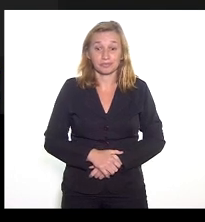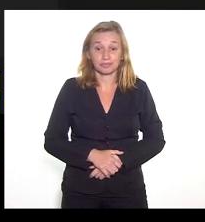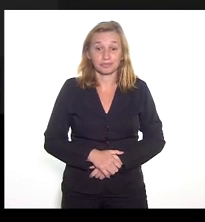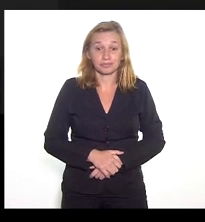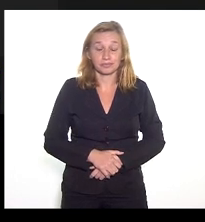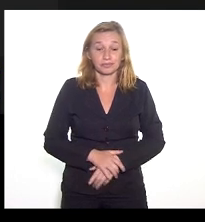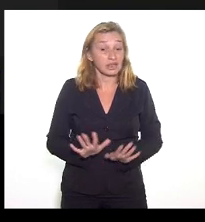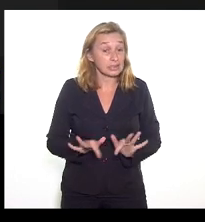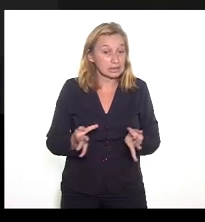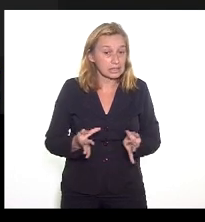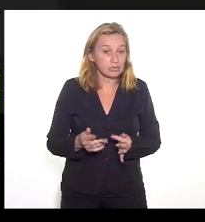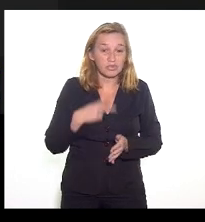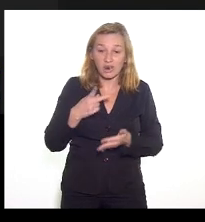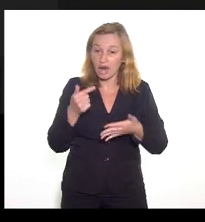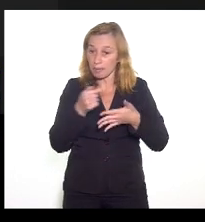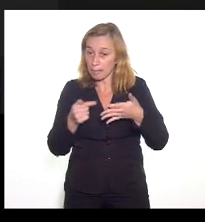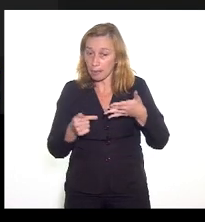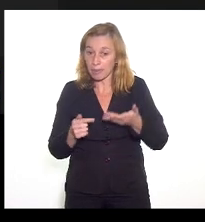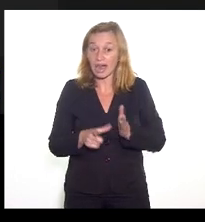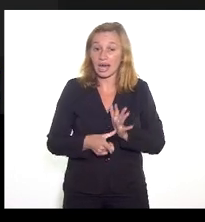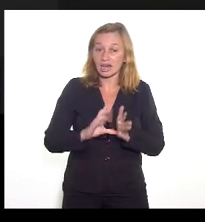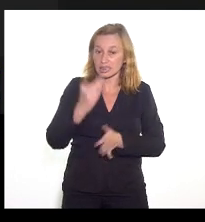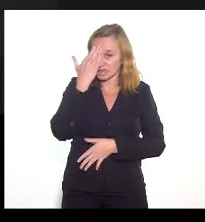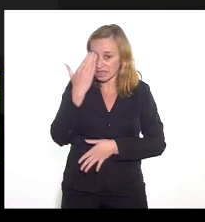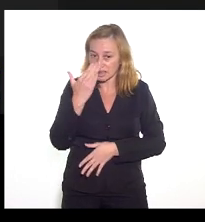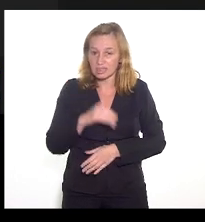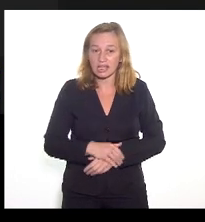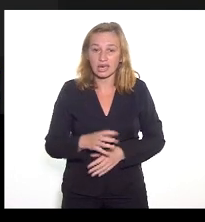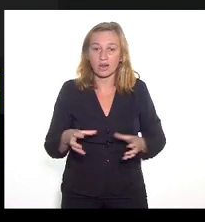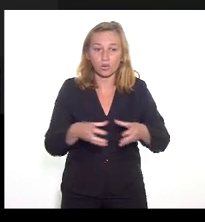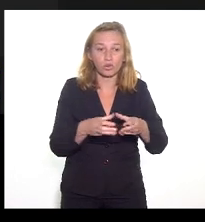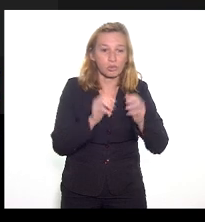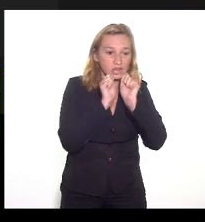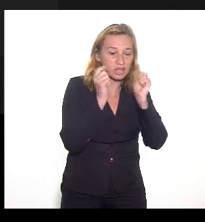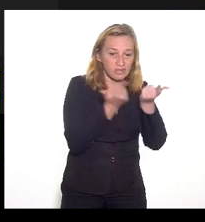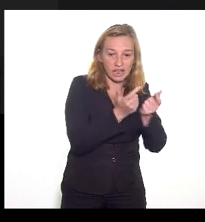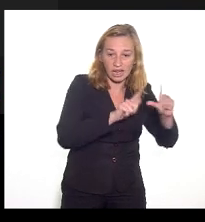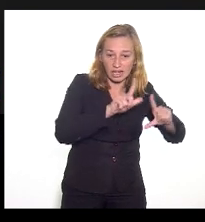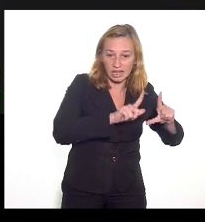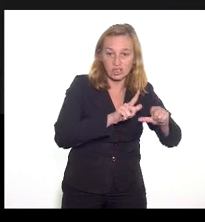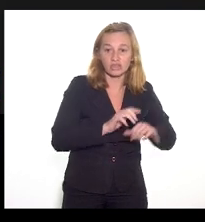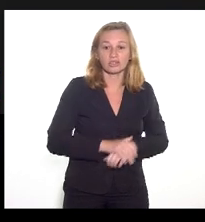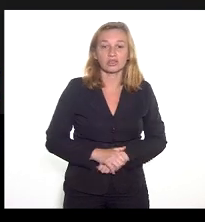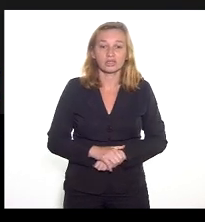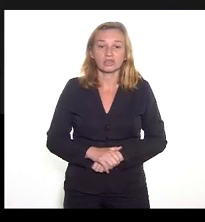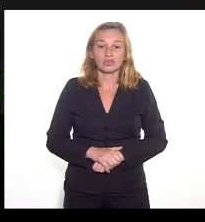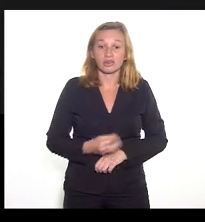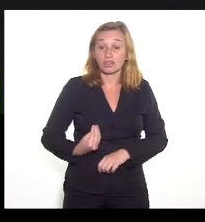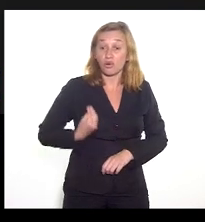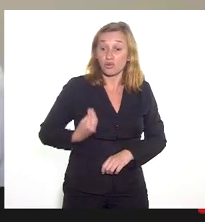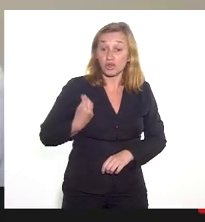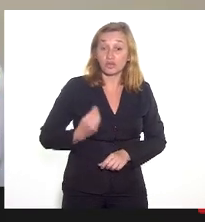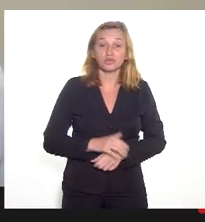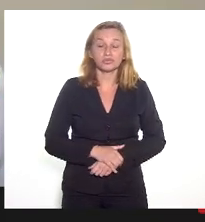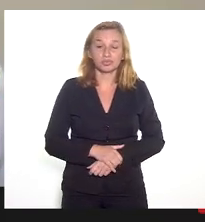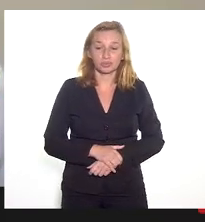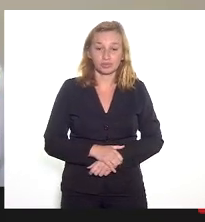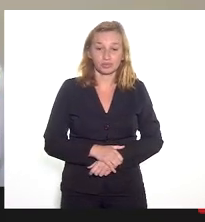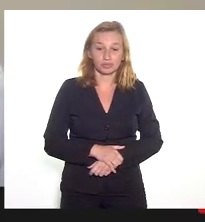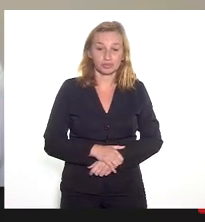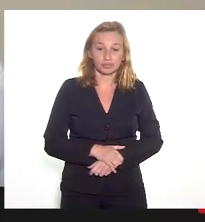sumária, retomar alguns pontos, não sem antes agradecer a equipe da TV Alerj, que faz a cobertura ao vivo do ato de